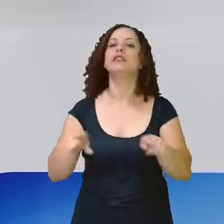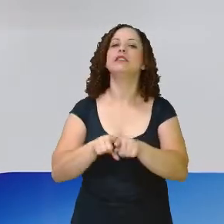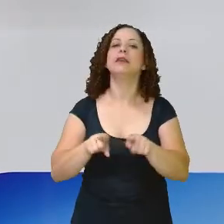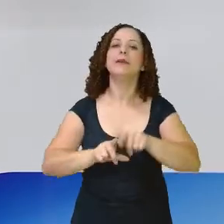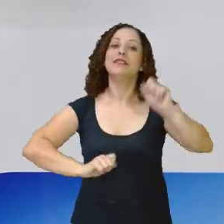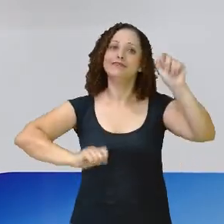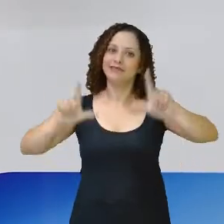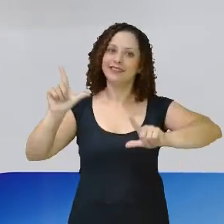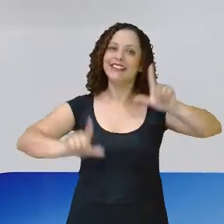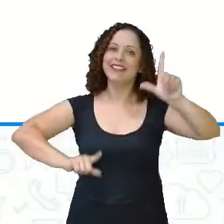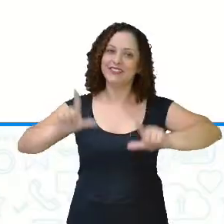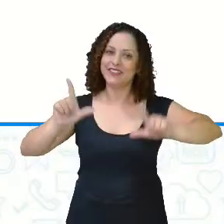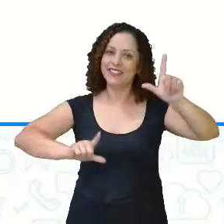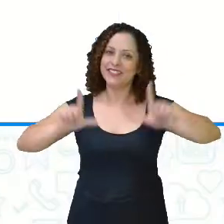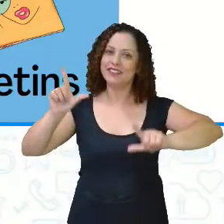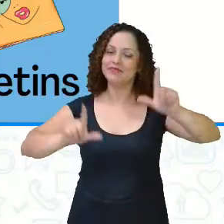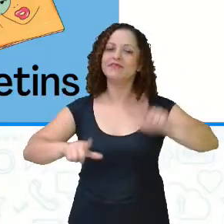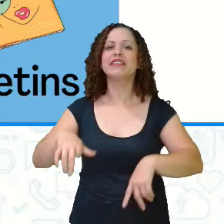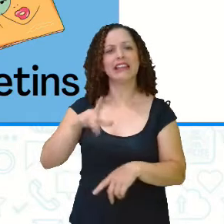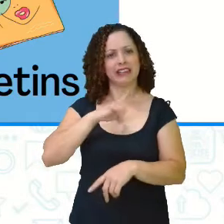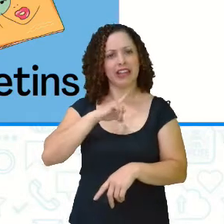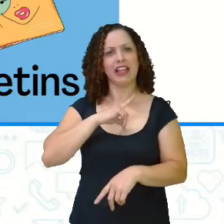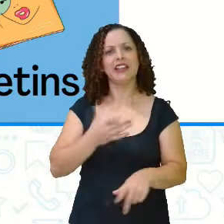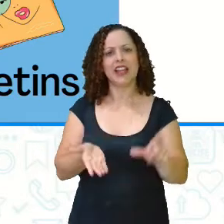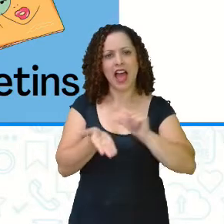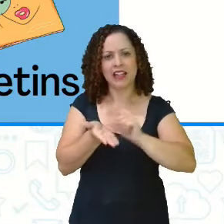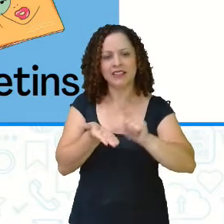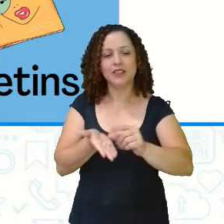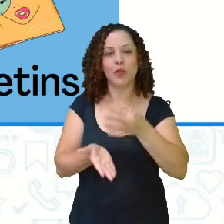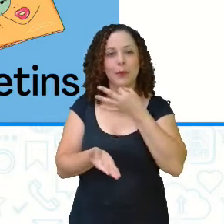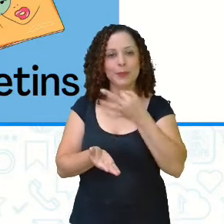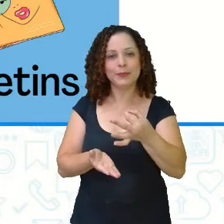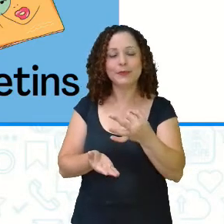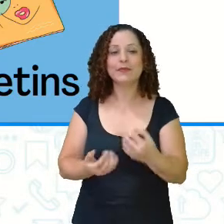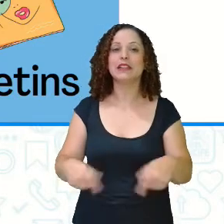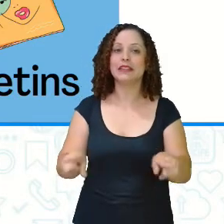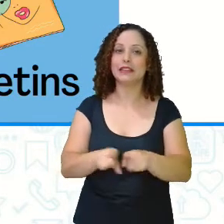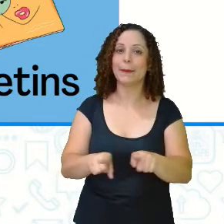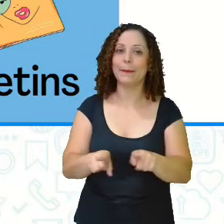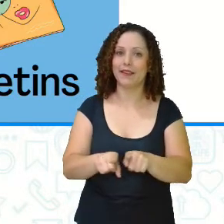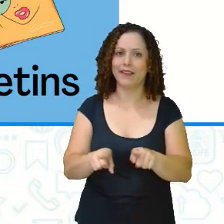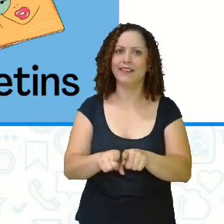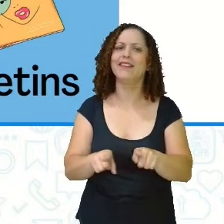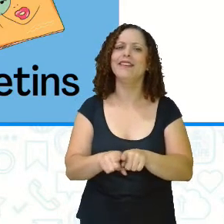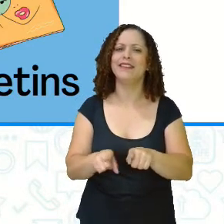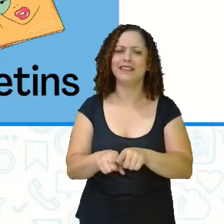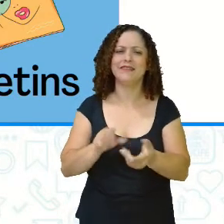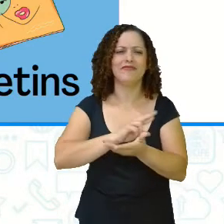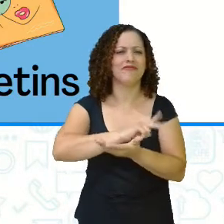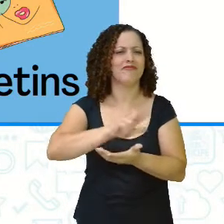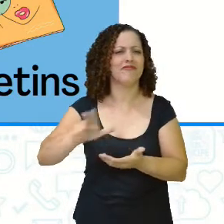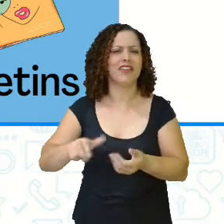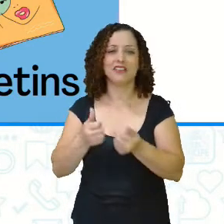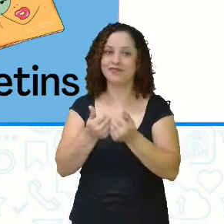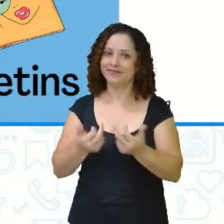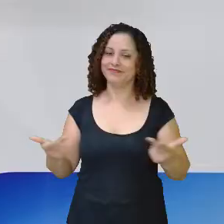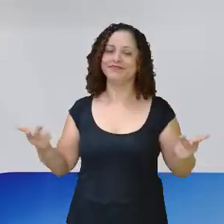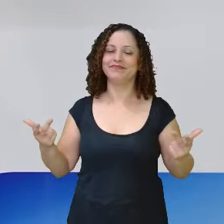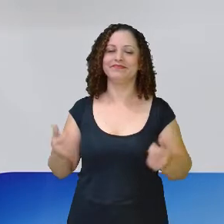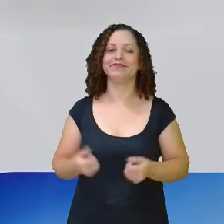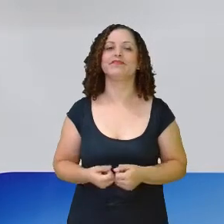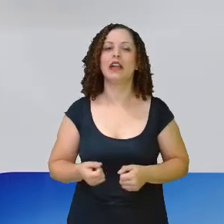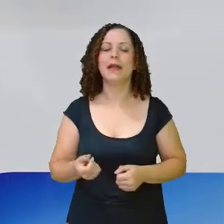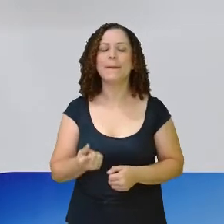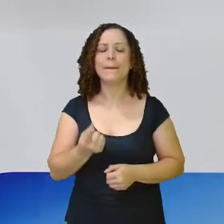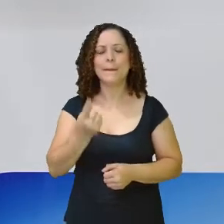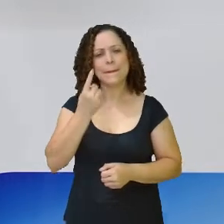TV também encontra artigos de opinião, tá? E até em folhetins. Isso é muito comum. Então, a gente percebe